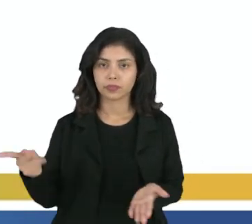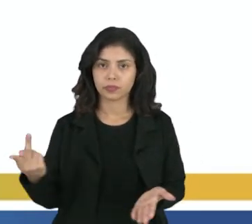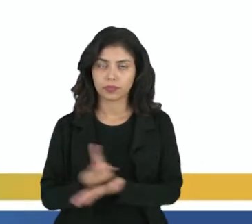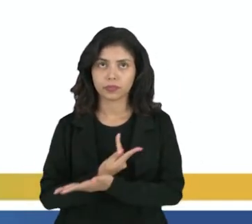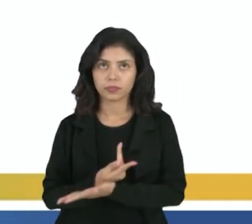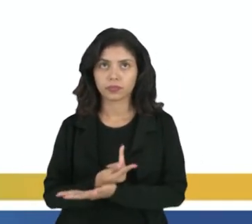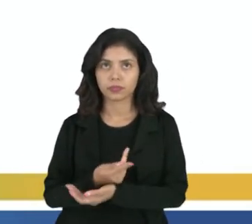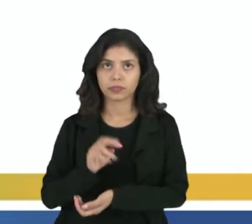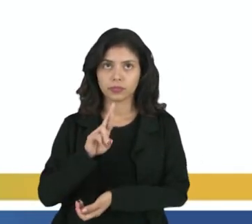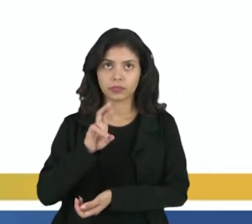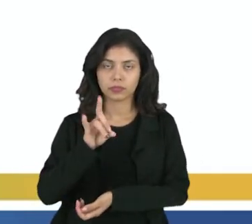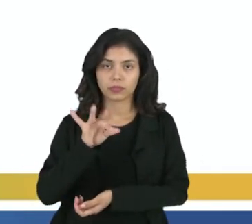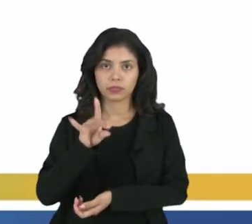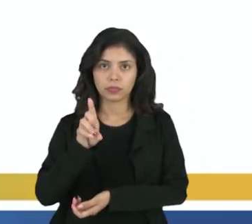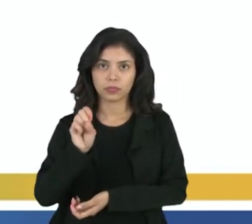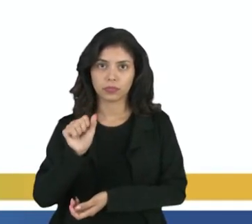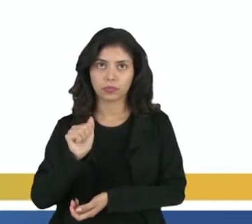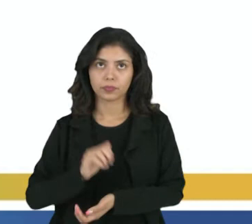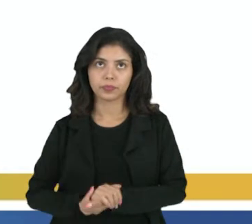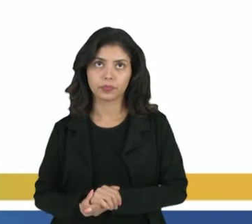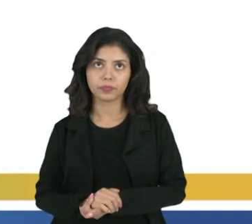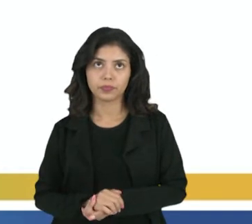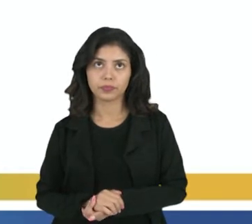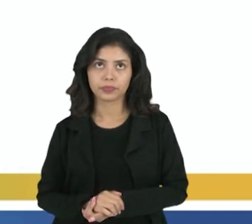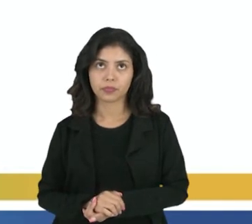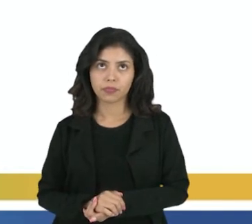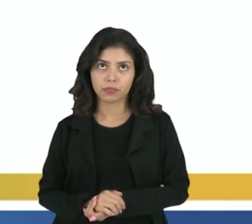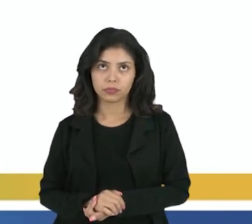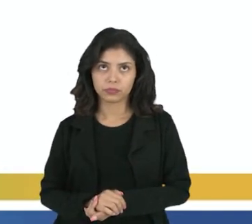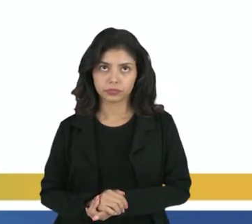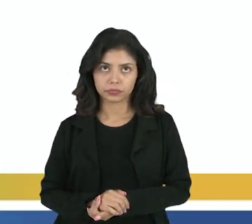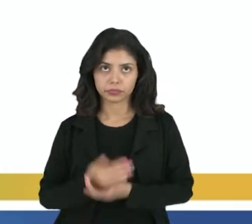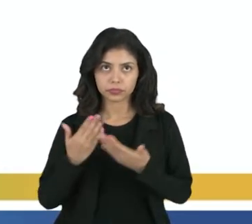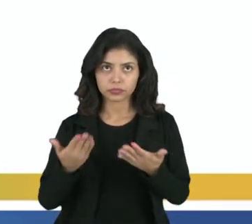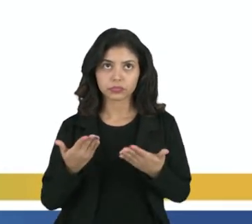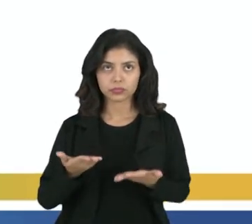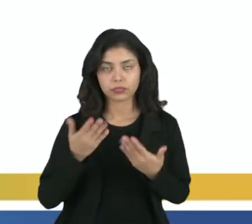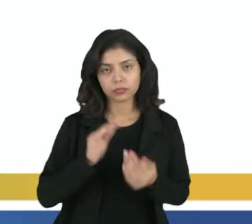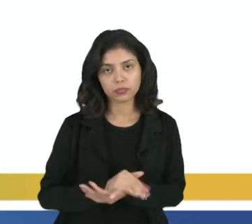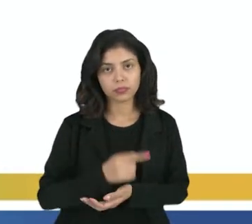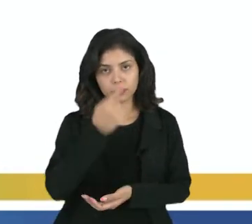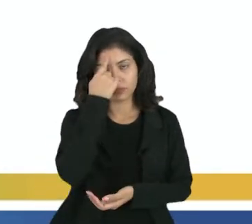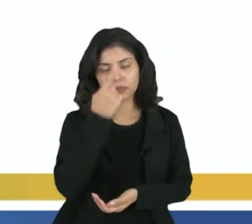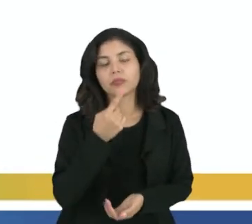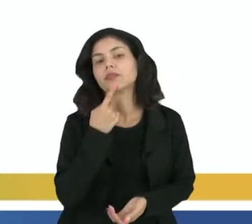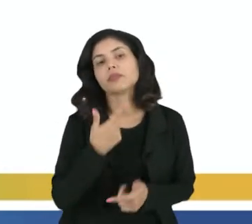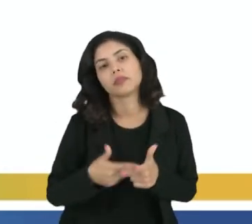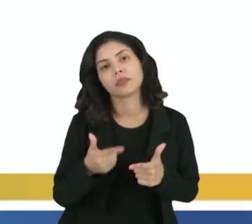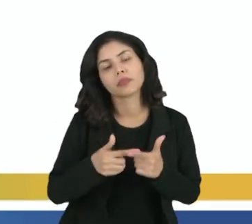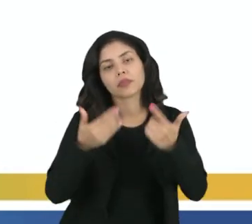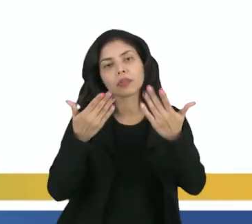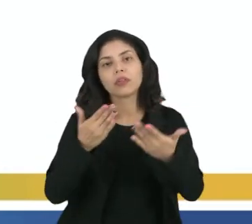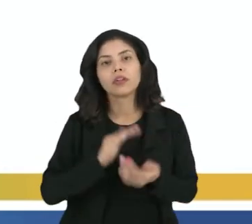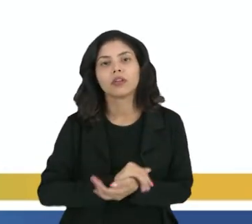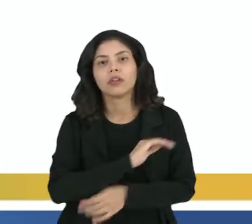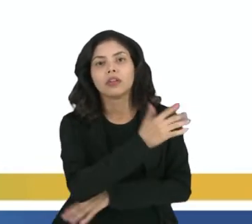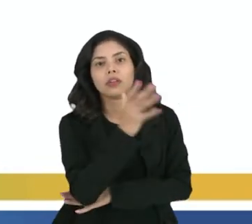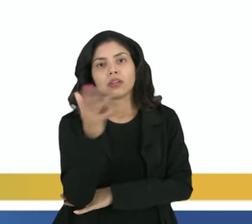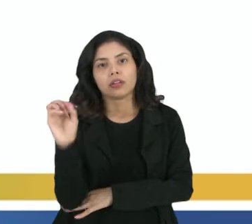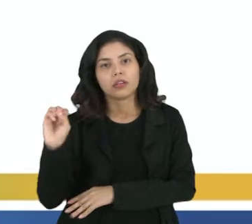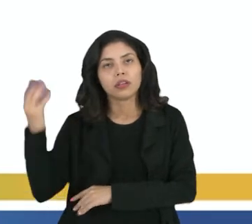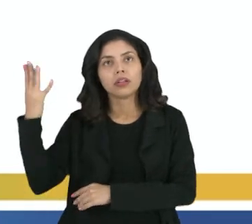descarte inadequado de resíduos, ok? E aqui, pessoal, esses problemas ambientais, eles